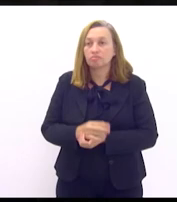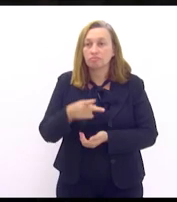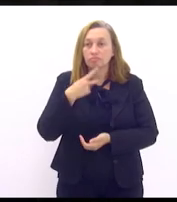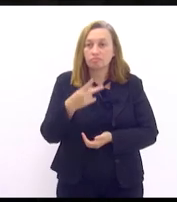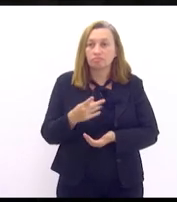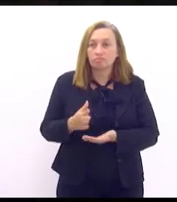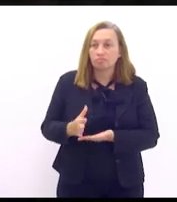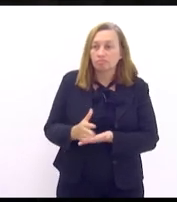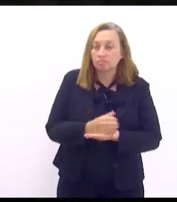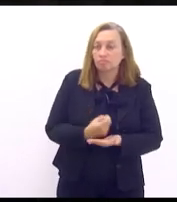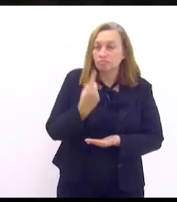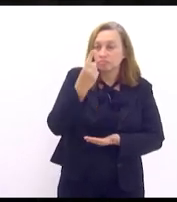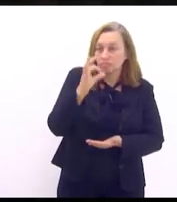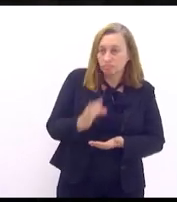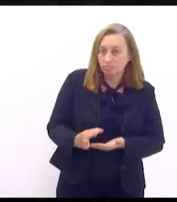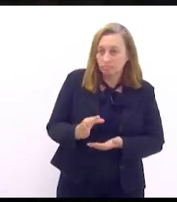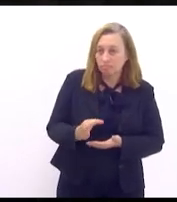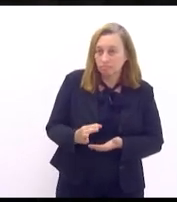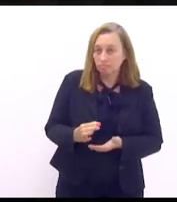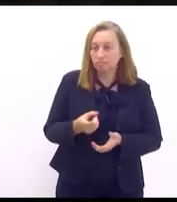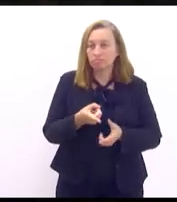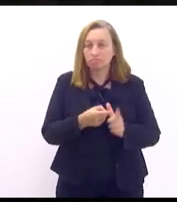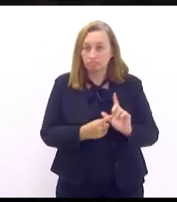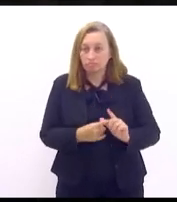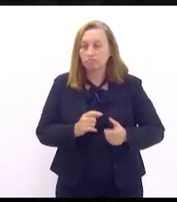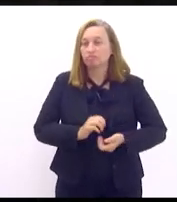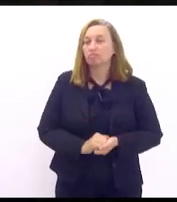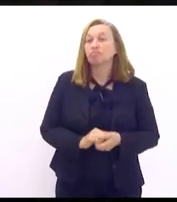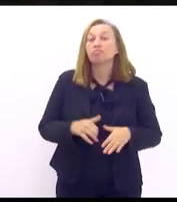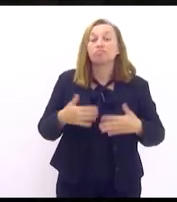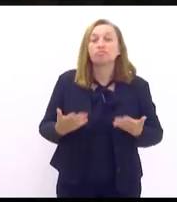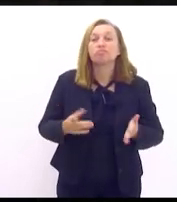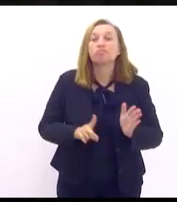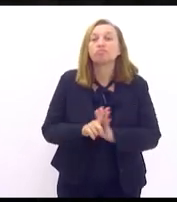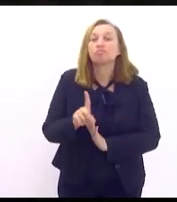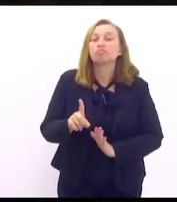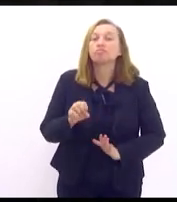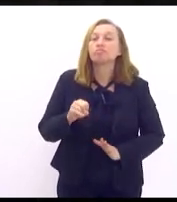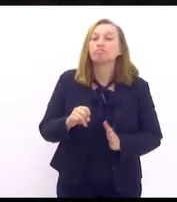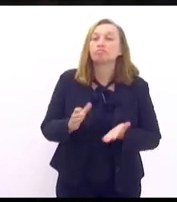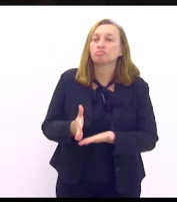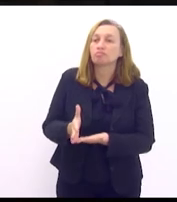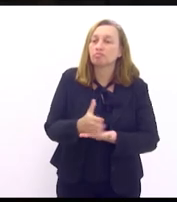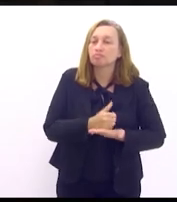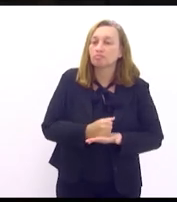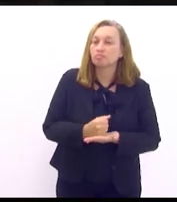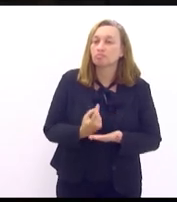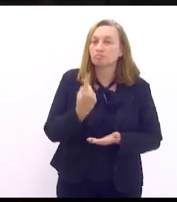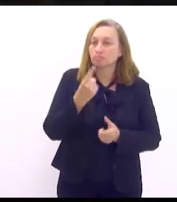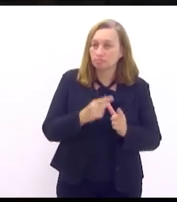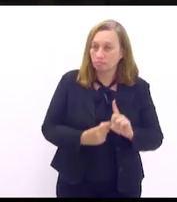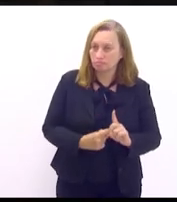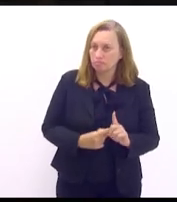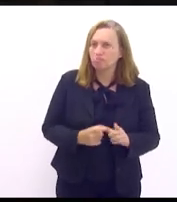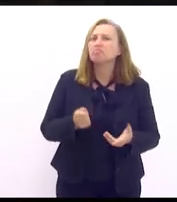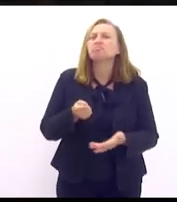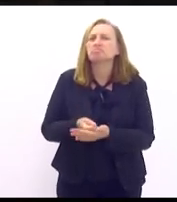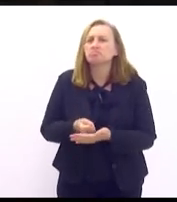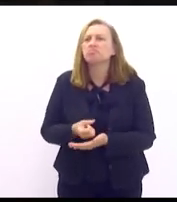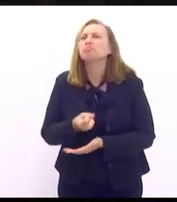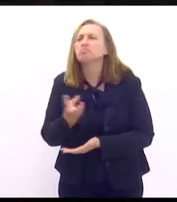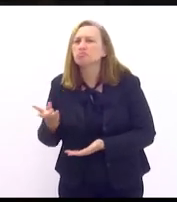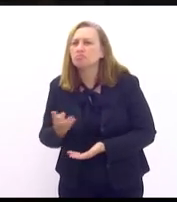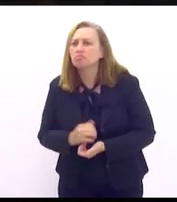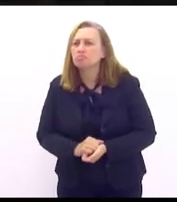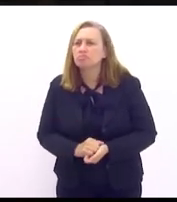arrecadar 1% do que está na dívida ativa. Então eu pergunto, se ele vai arrecadar 1%, ele cobrou o quê? 1%? Os outros